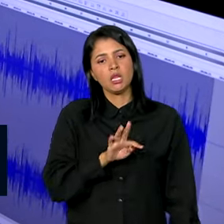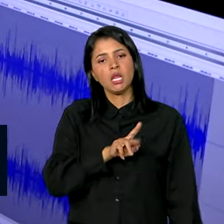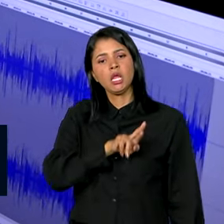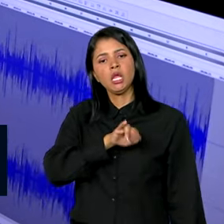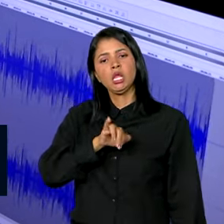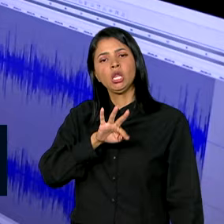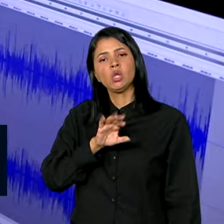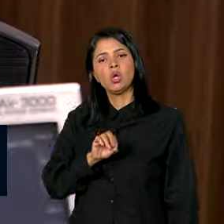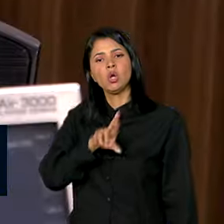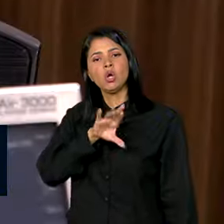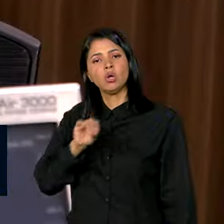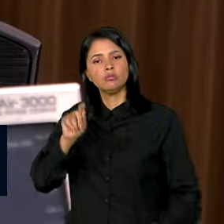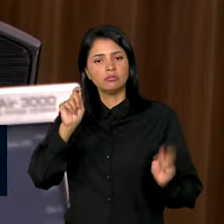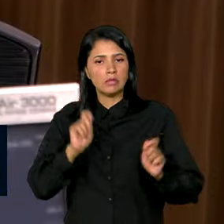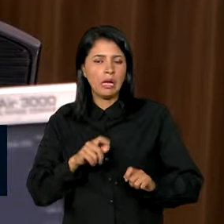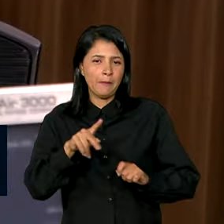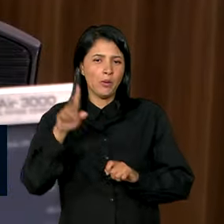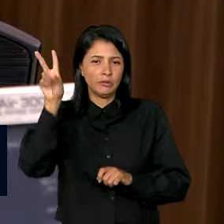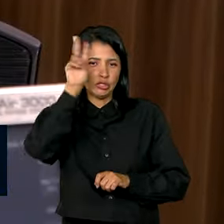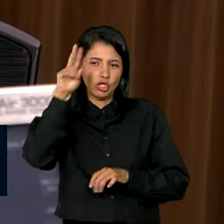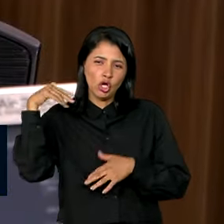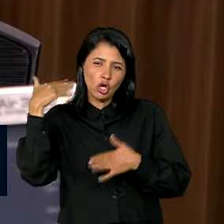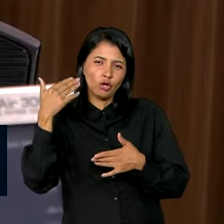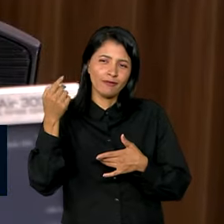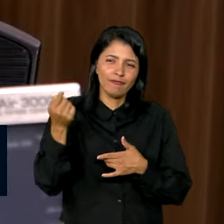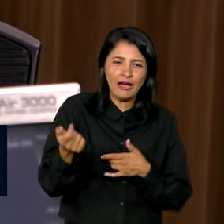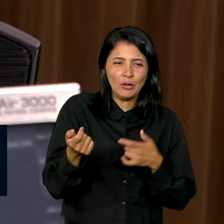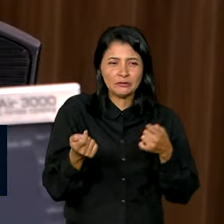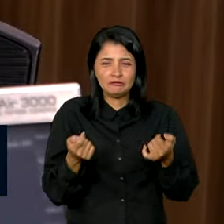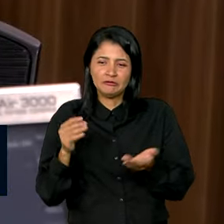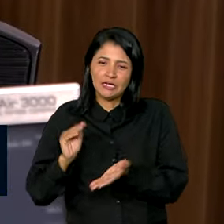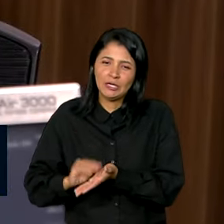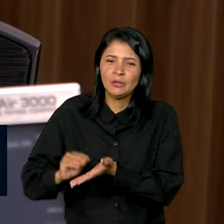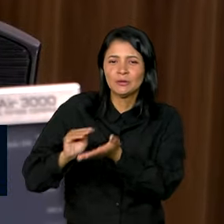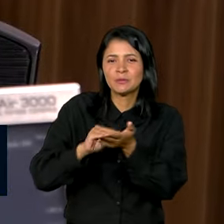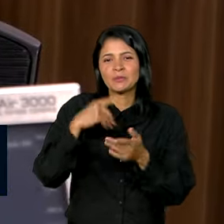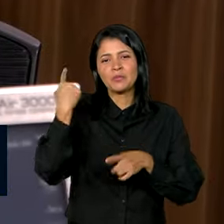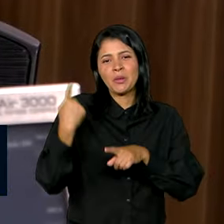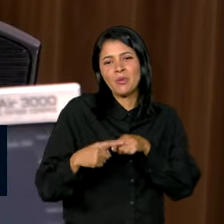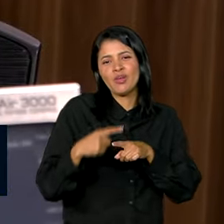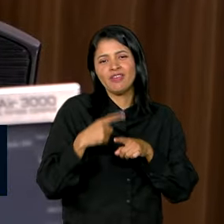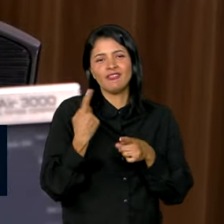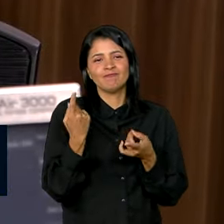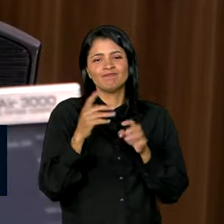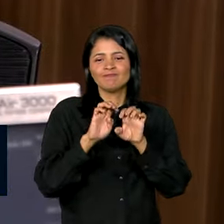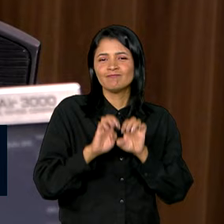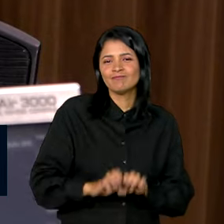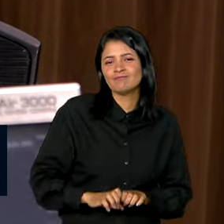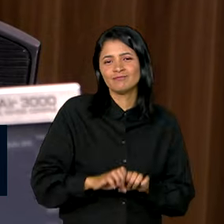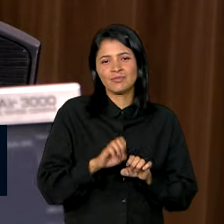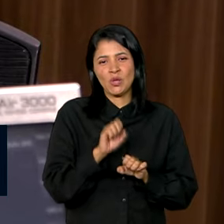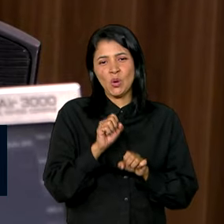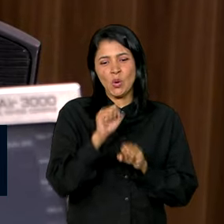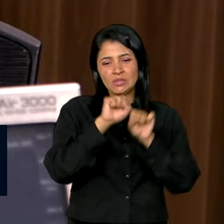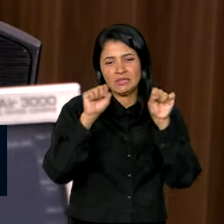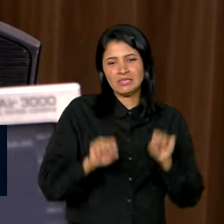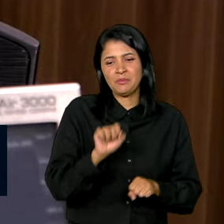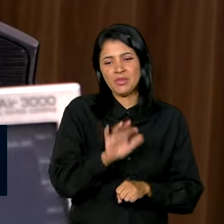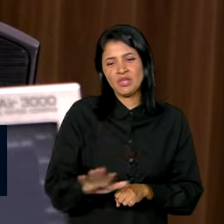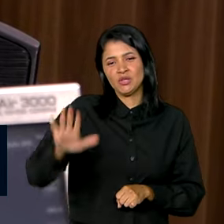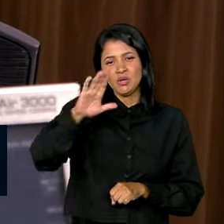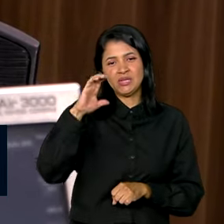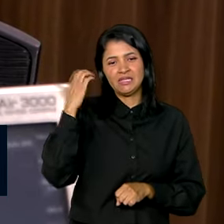é um déficit histórico, que em função de estruturas do Sistema Nacional de Ciência e Tecnologia,